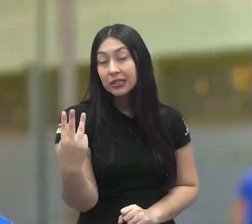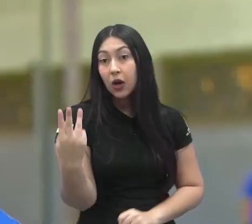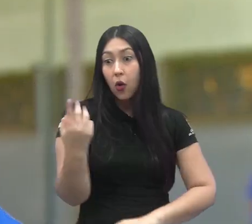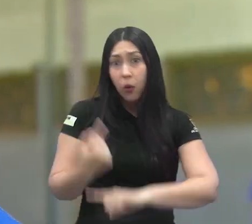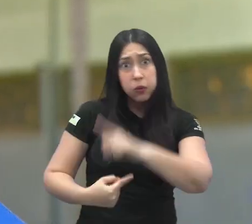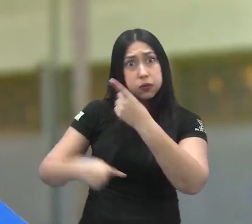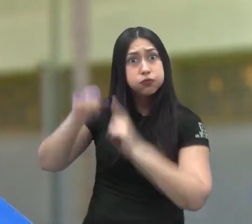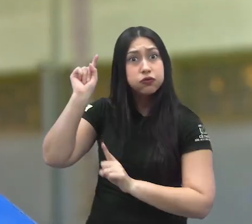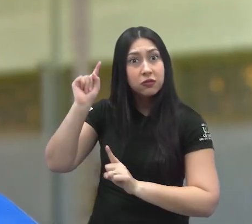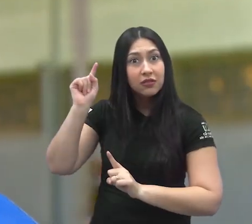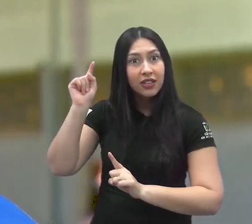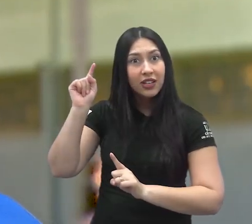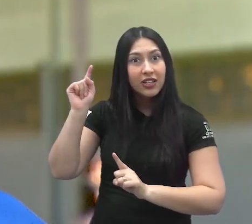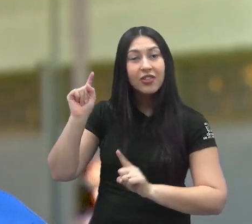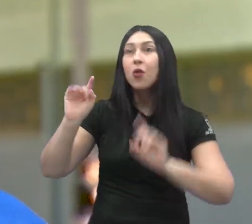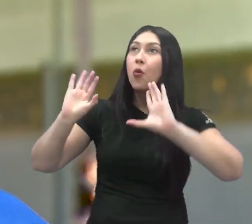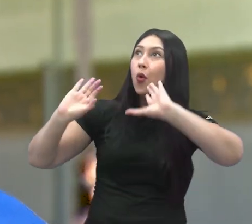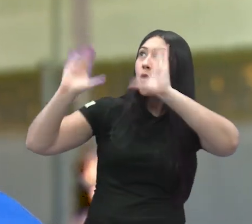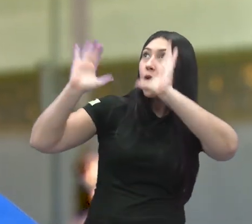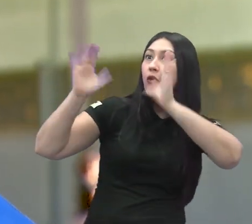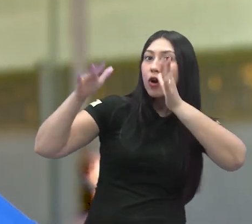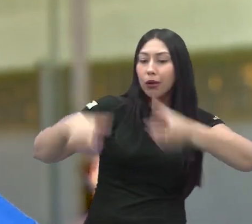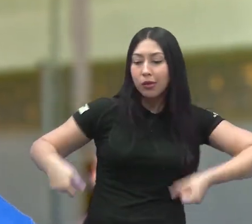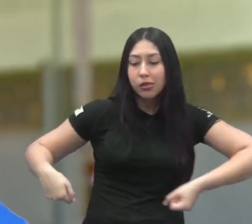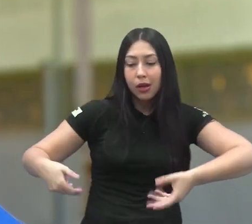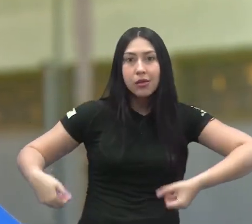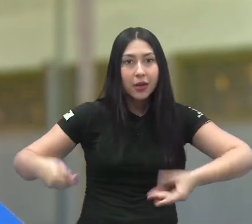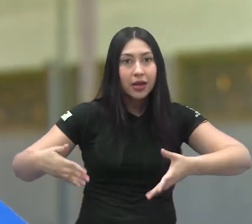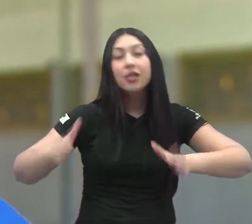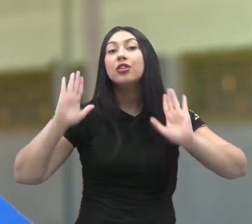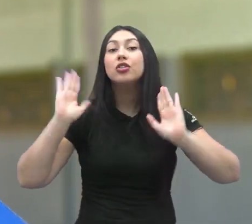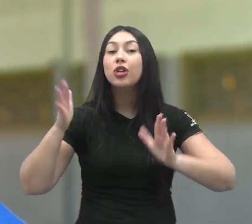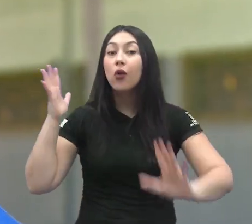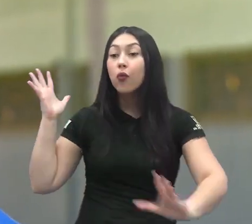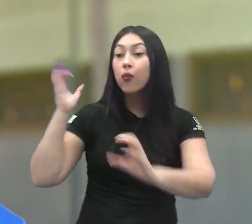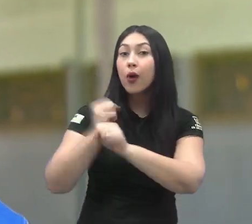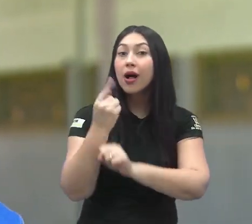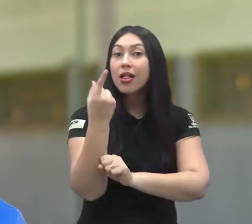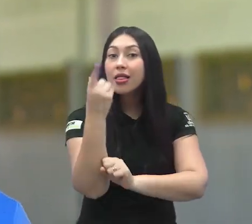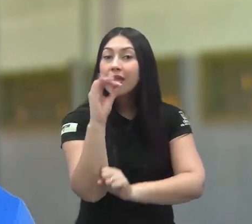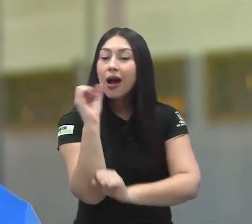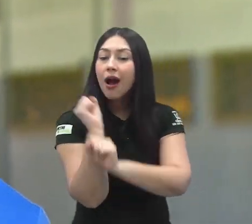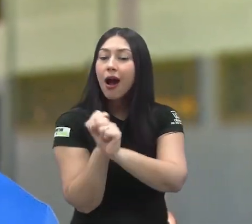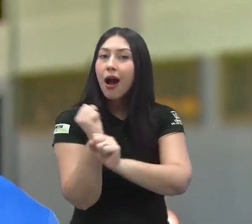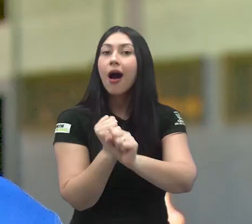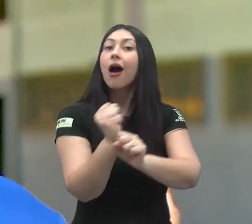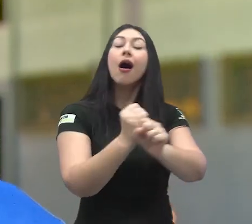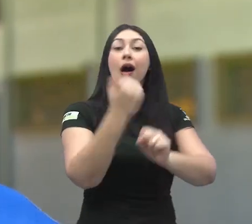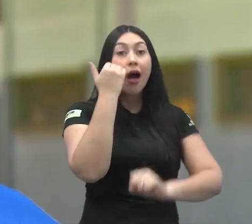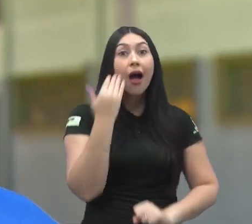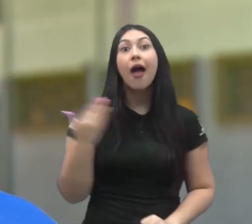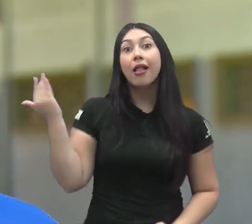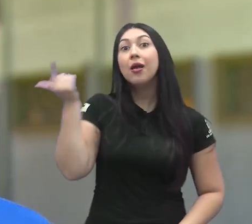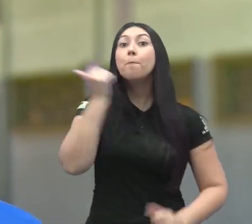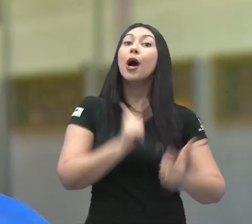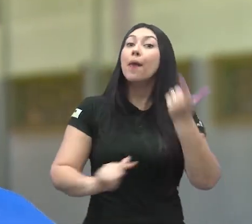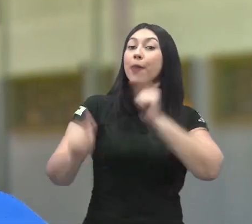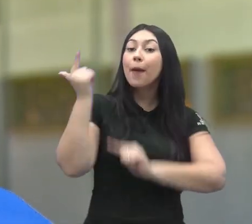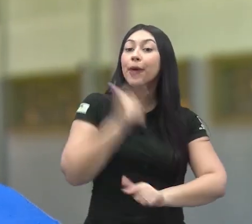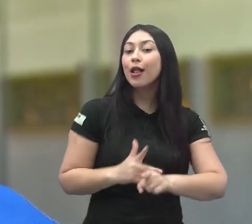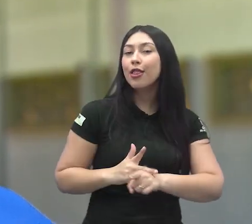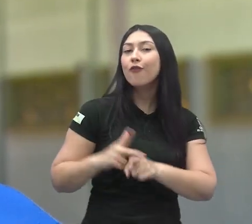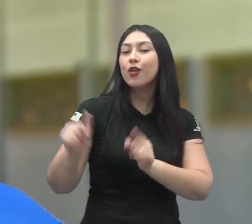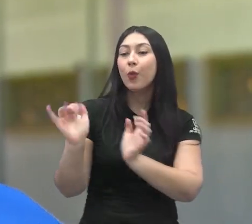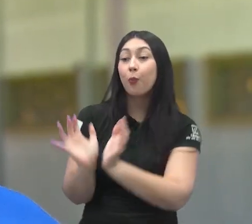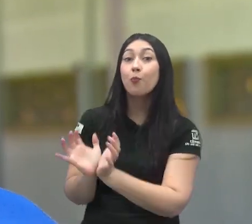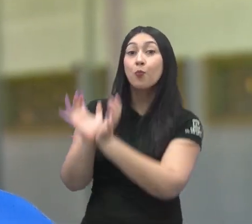anos. A superação veio a partir do voleibol sentado. Há 10 anos na modalidade, o ponteiro da equipe joseense soma